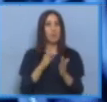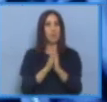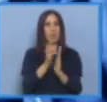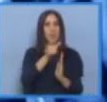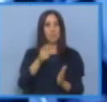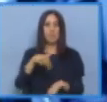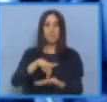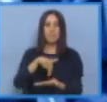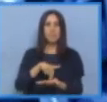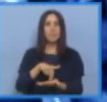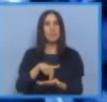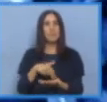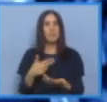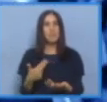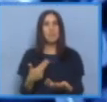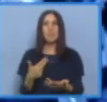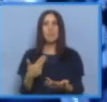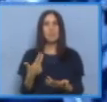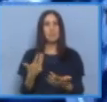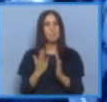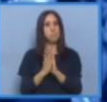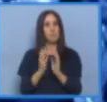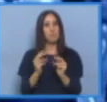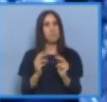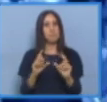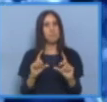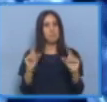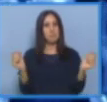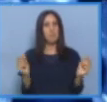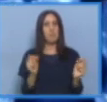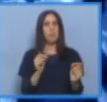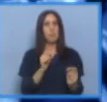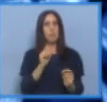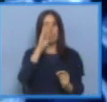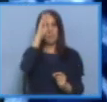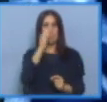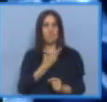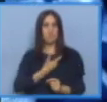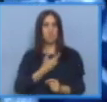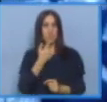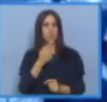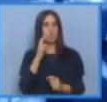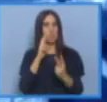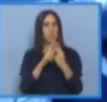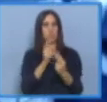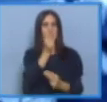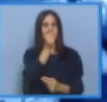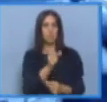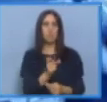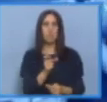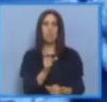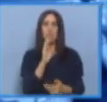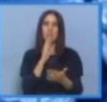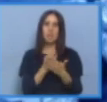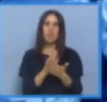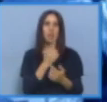estarem presentes e saírem da paróquia, como diz o Papa Francisco, ir ao encontro do outro, será uma forma de ir